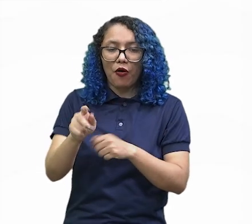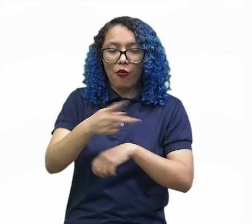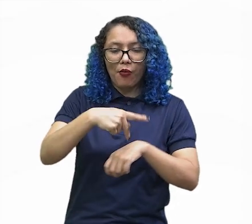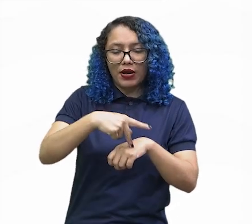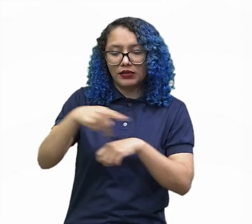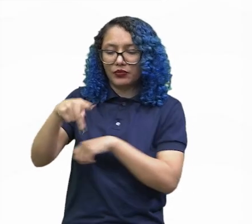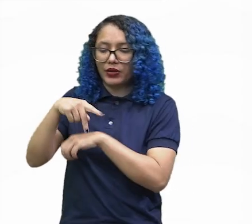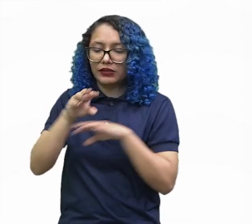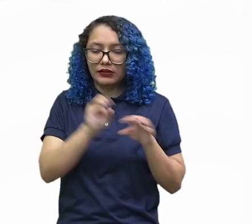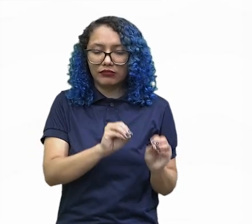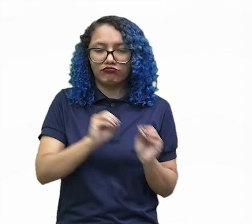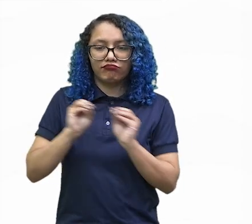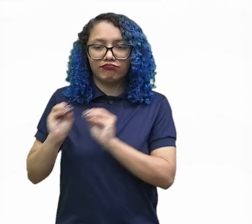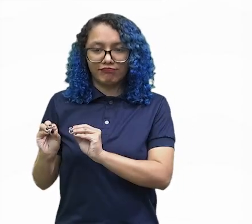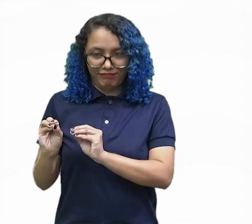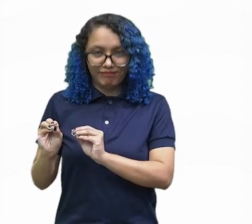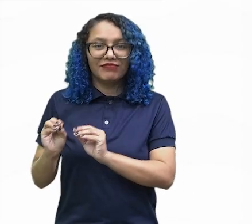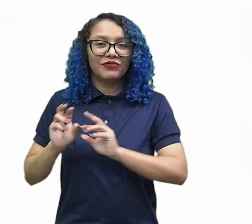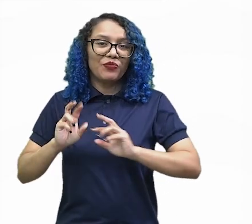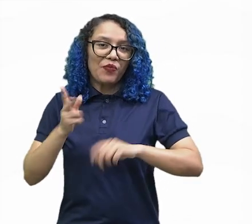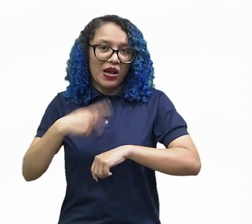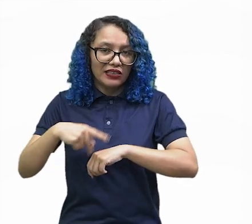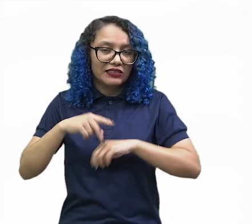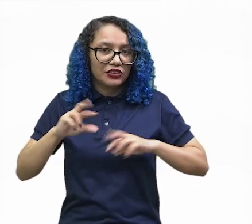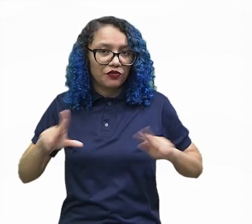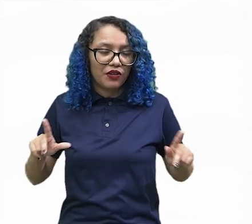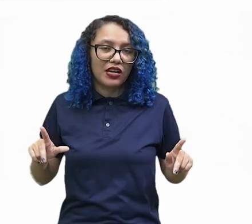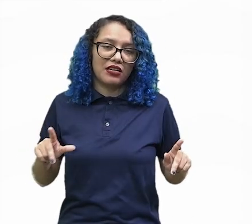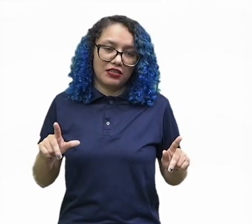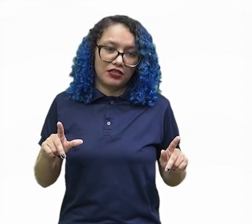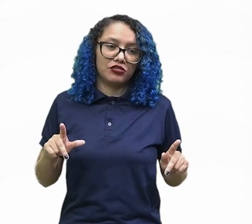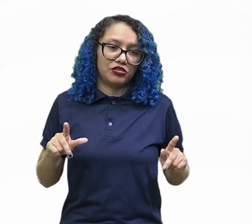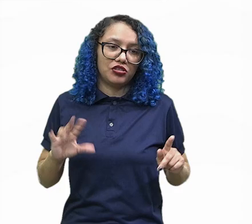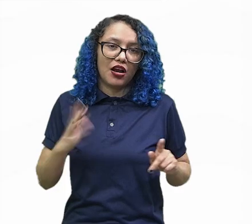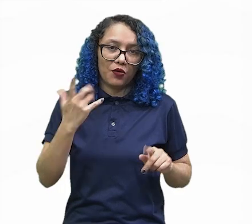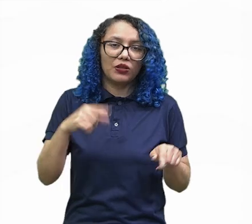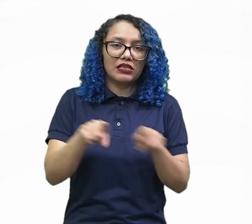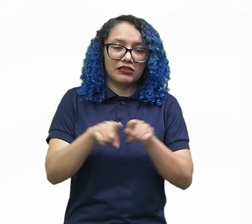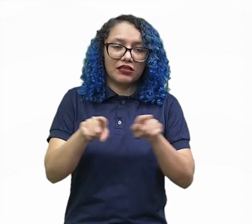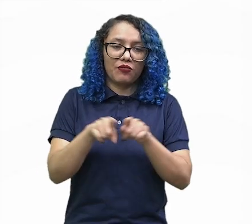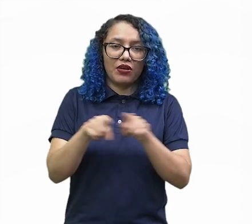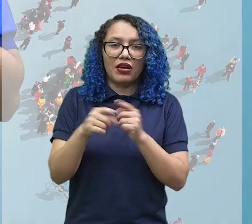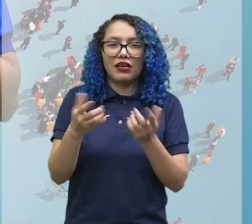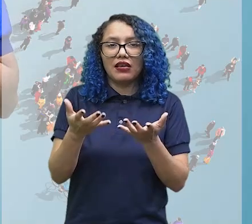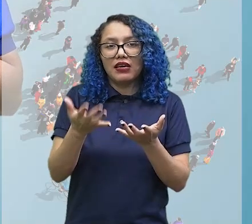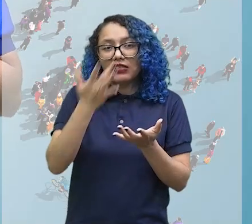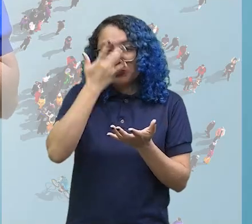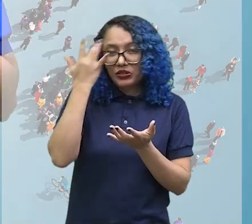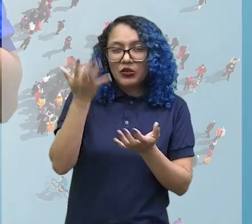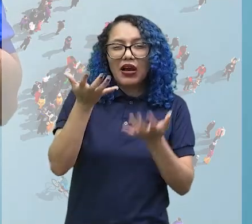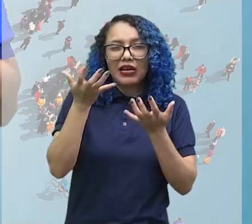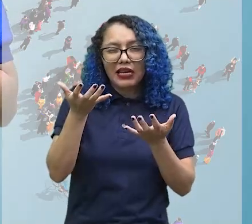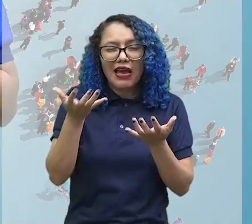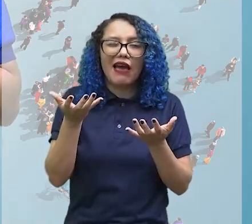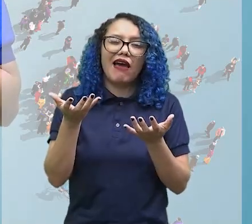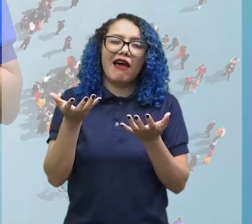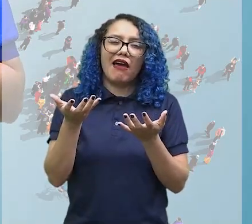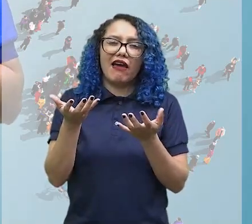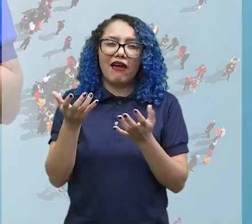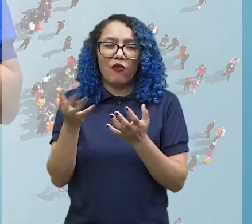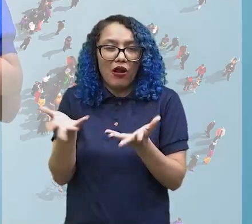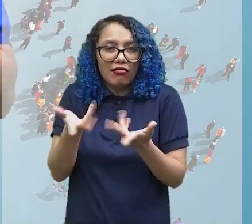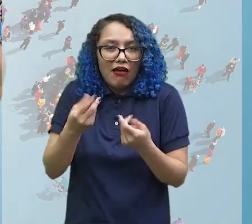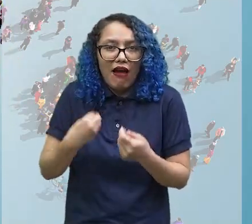distintos países, diferentes países aí, onde as pessoas elas acabam indo em busca de qualidade de